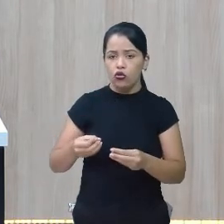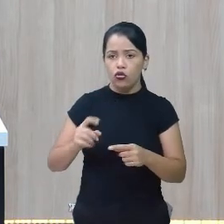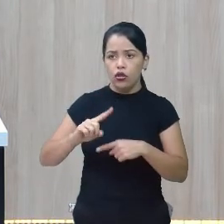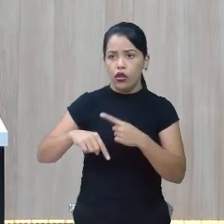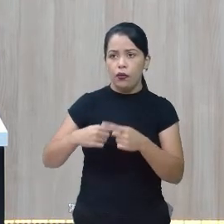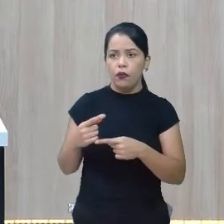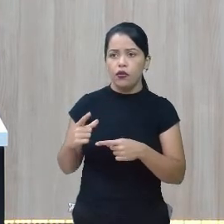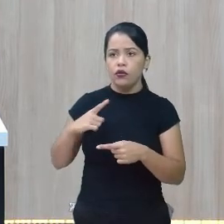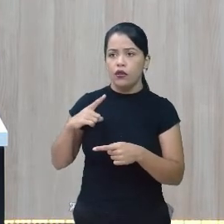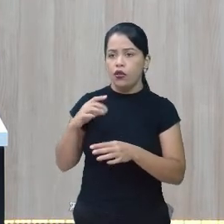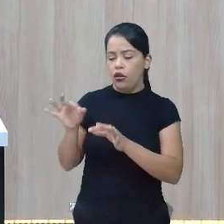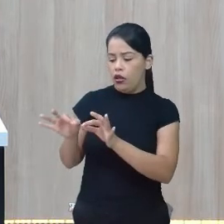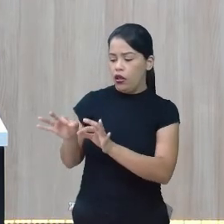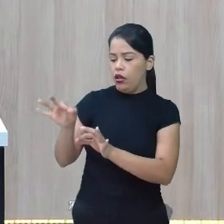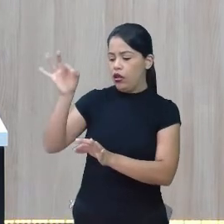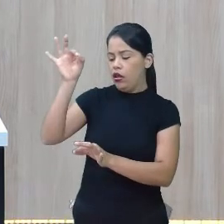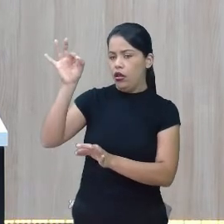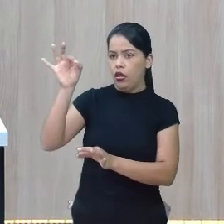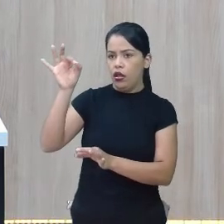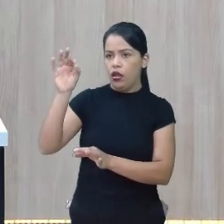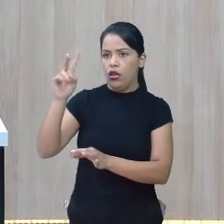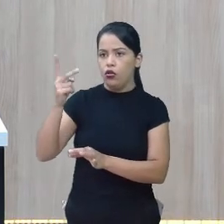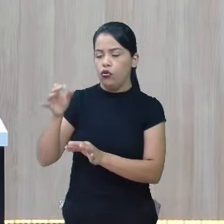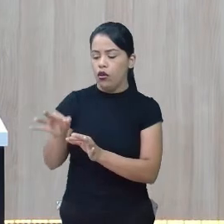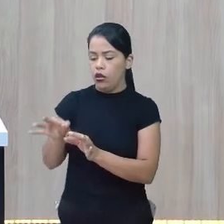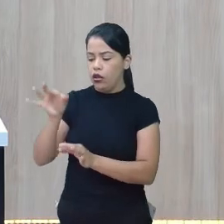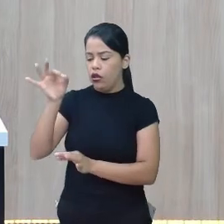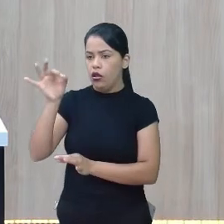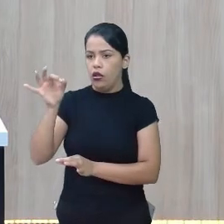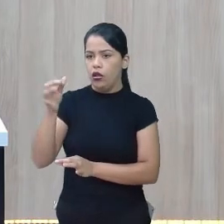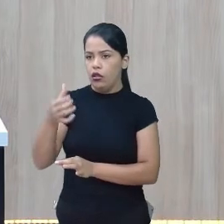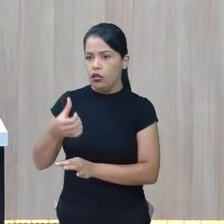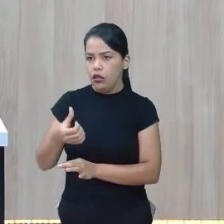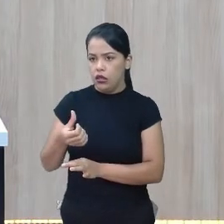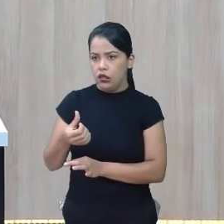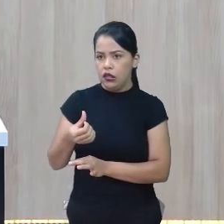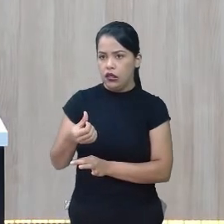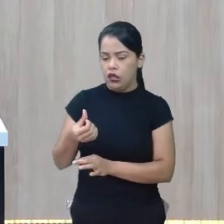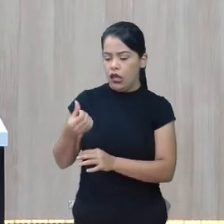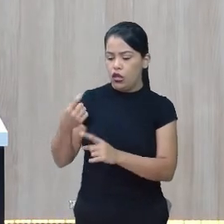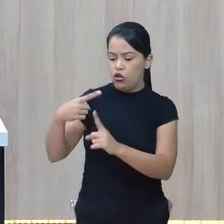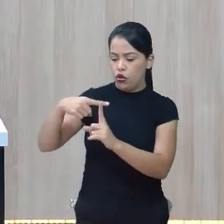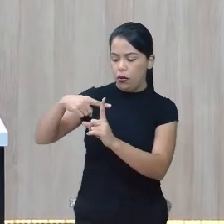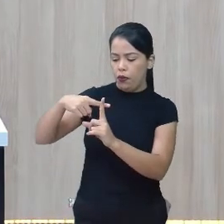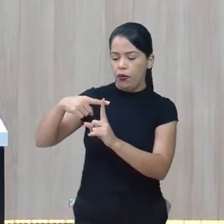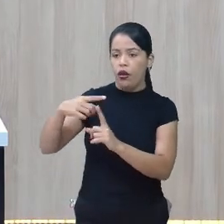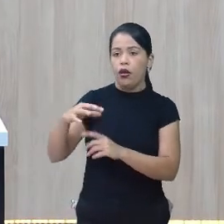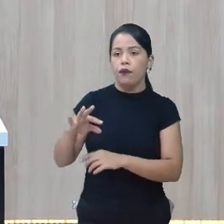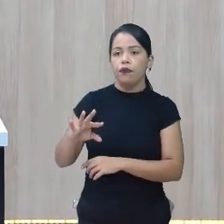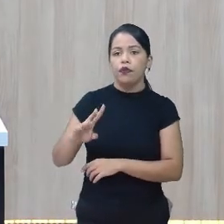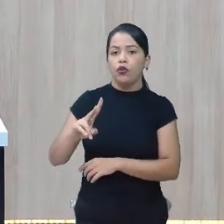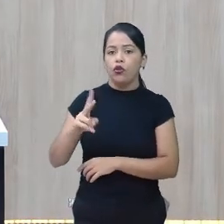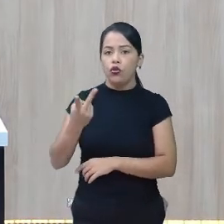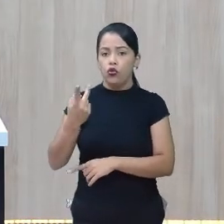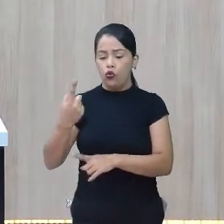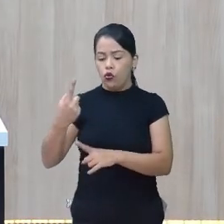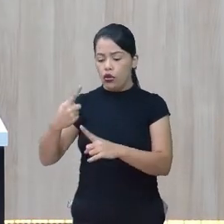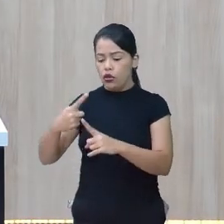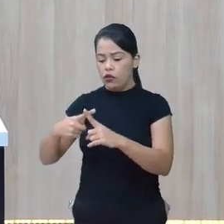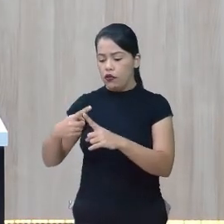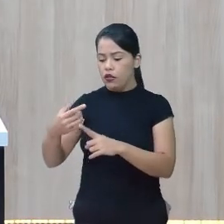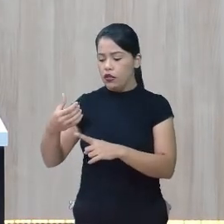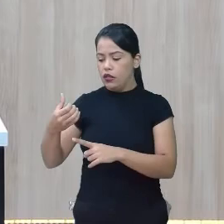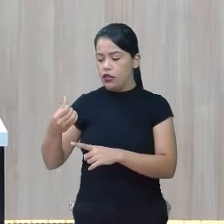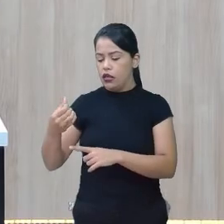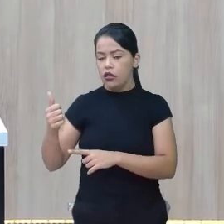ter 2 linhas, vamos dizer assim, de 6 unidades e 6 mais 6, 2 vezes 6 vai me dar 12 unidades